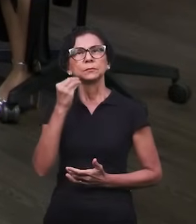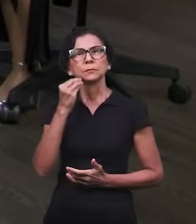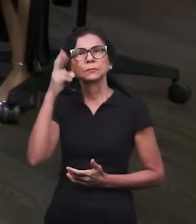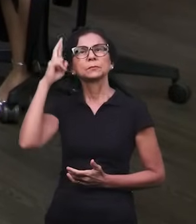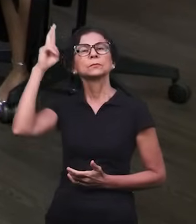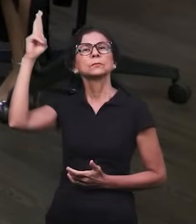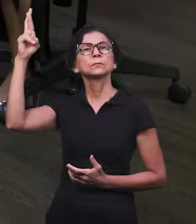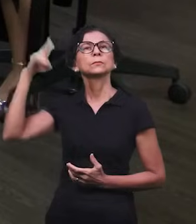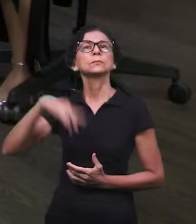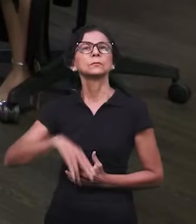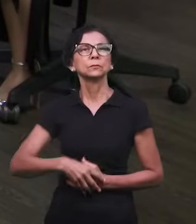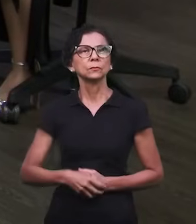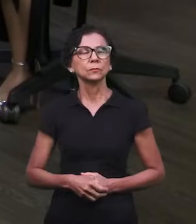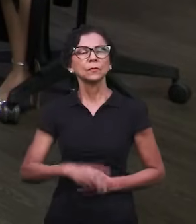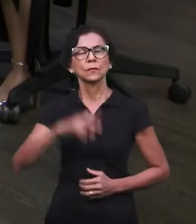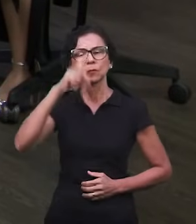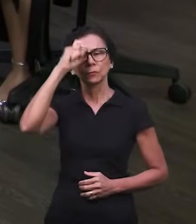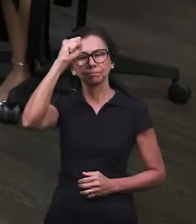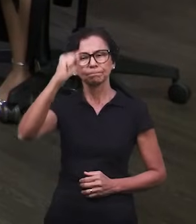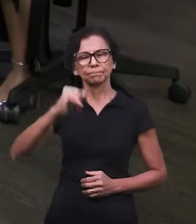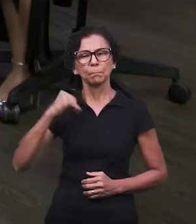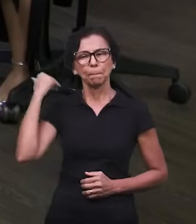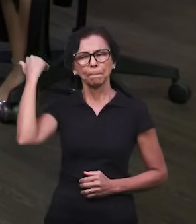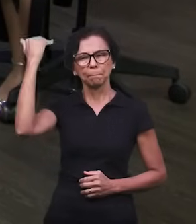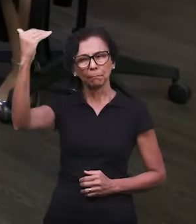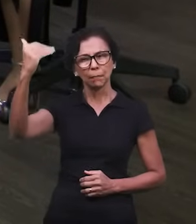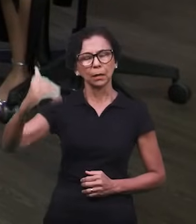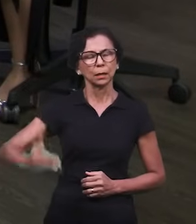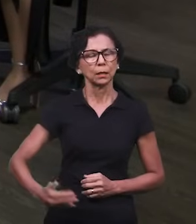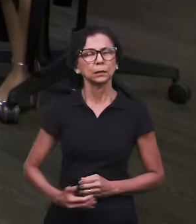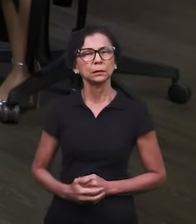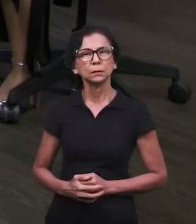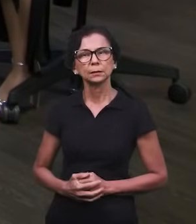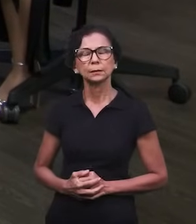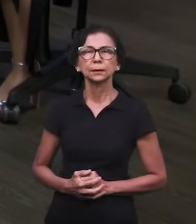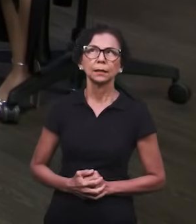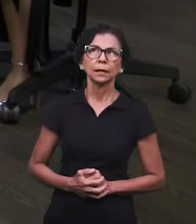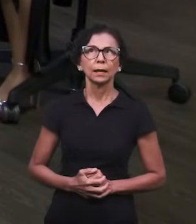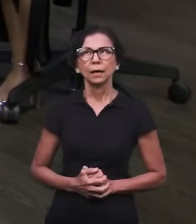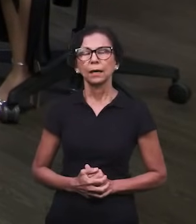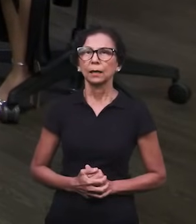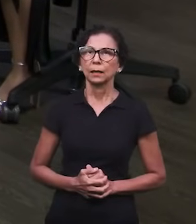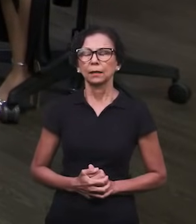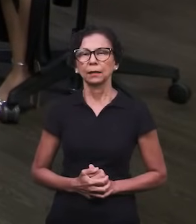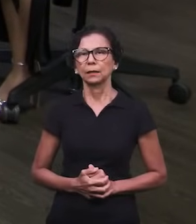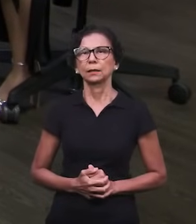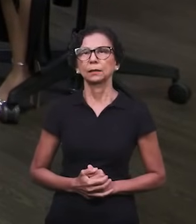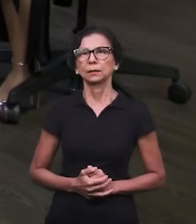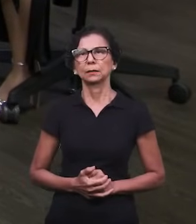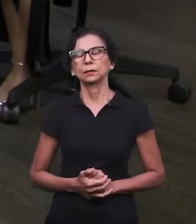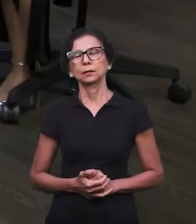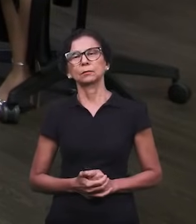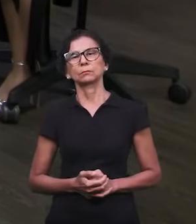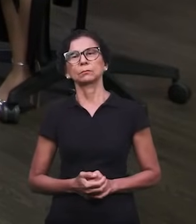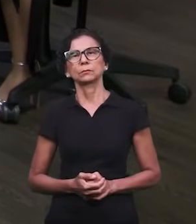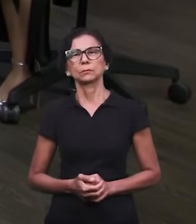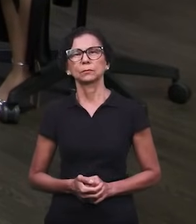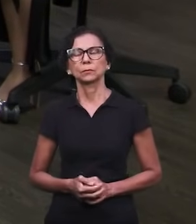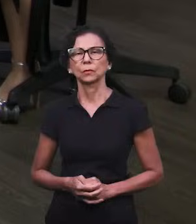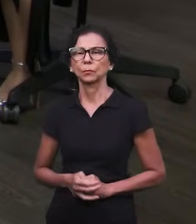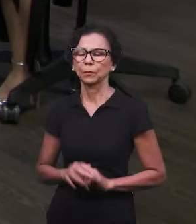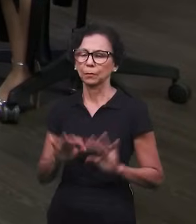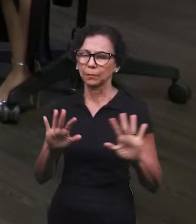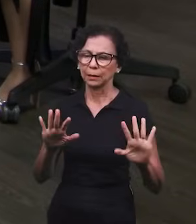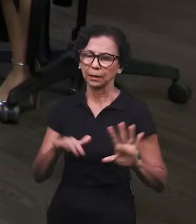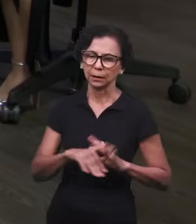o Senhor, porque são essas experiências que vão fortalecer e que você diante... a ciência chegou para o cego e